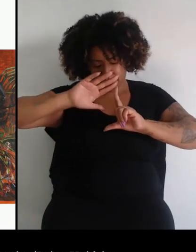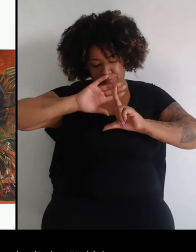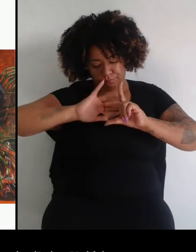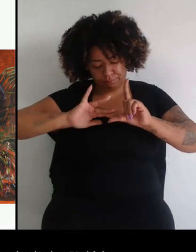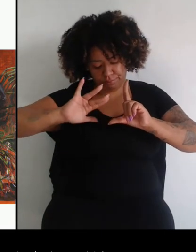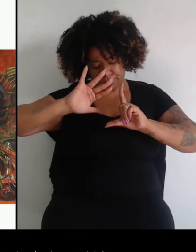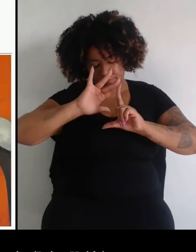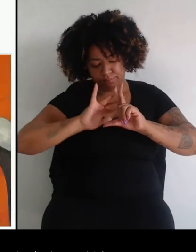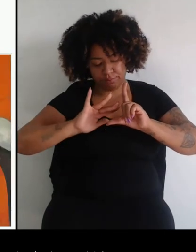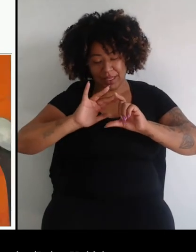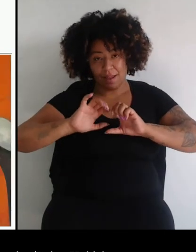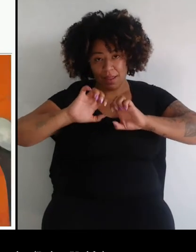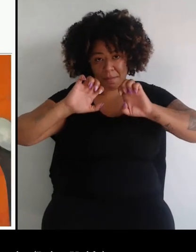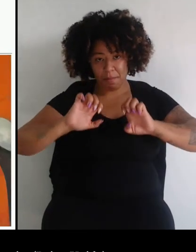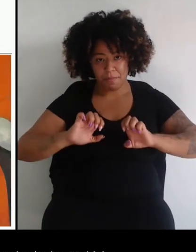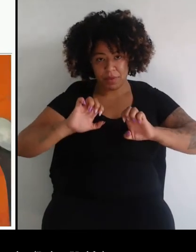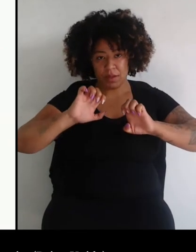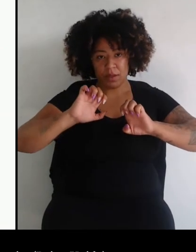crucifixo